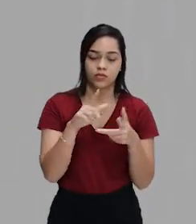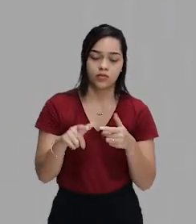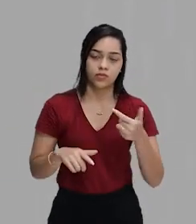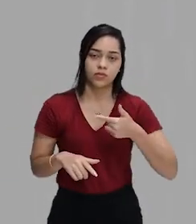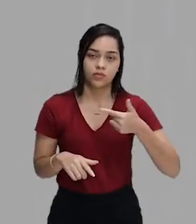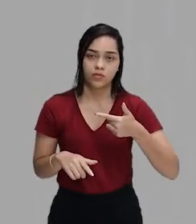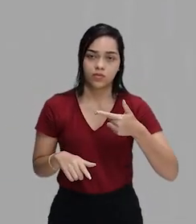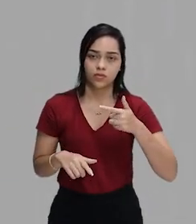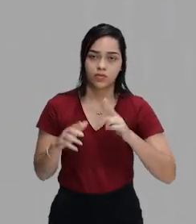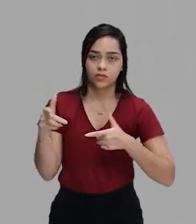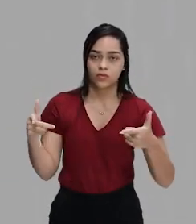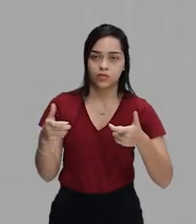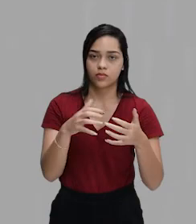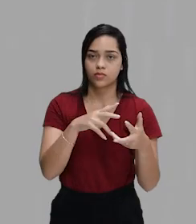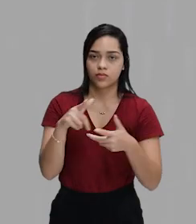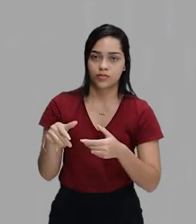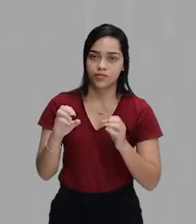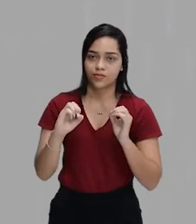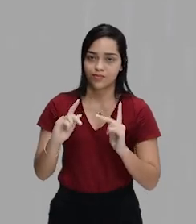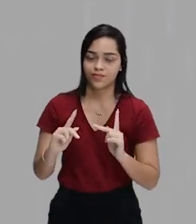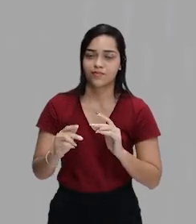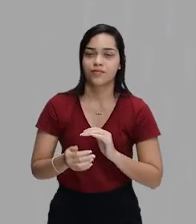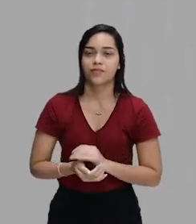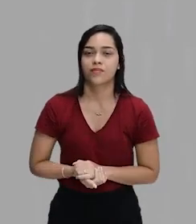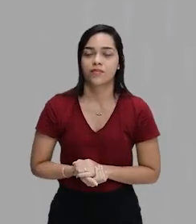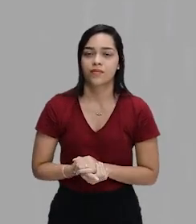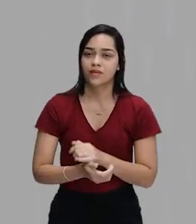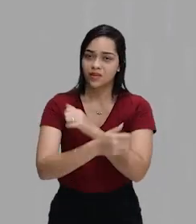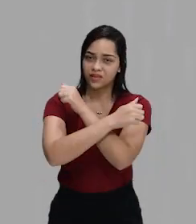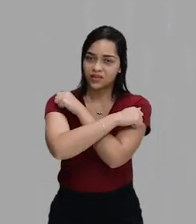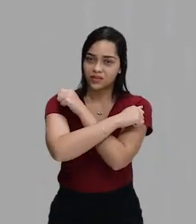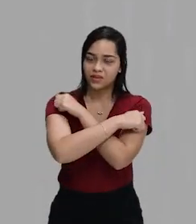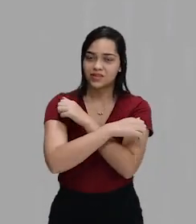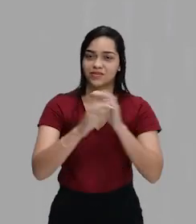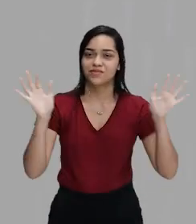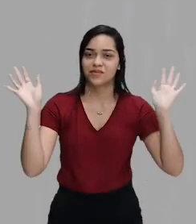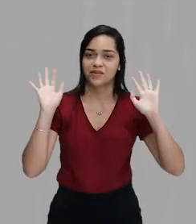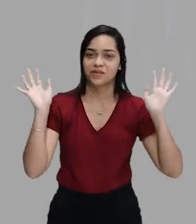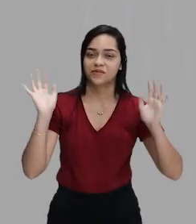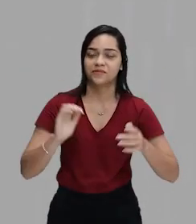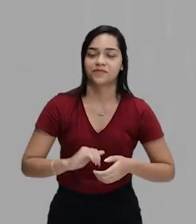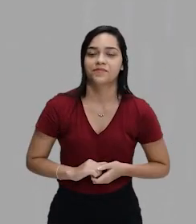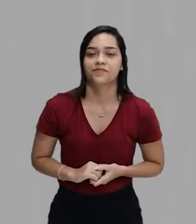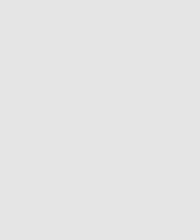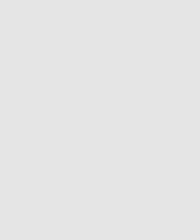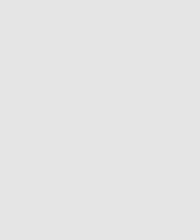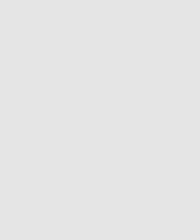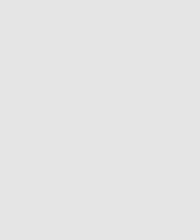pós-Segunda Guerra Mundial. Ok, galerinha? Um grande abraço e até o próximo encontro.